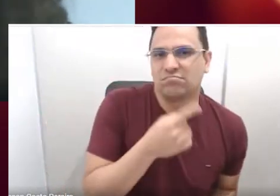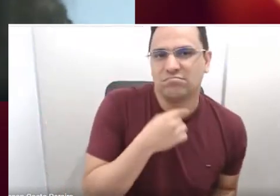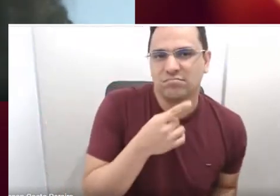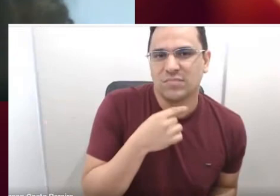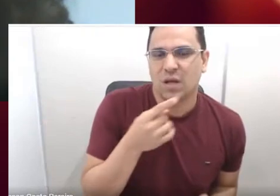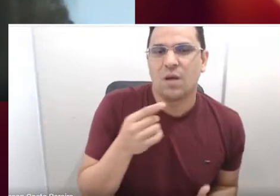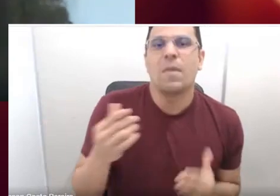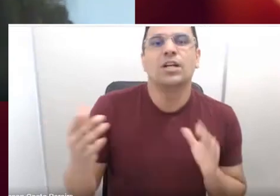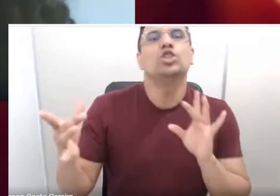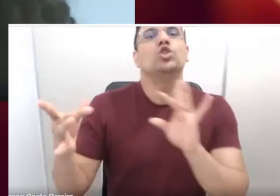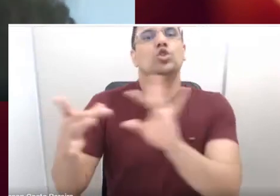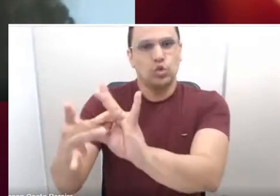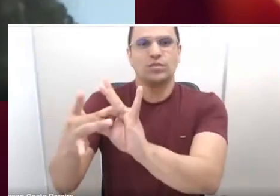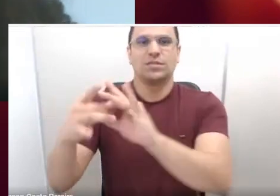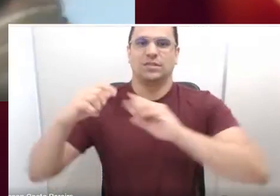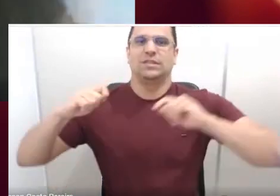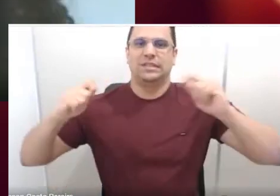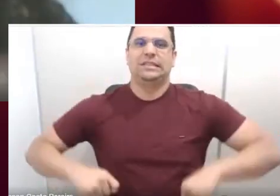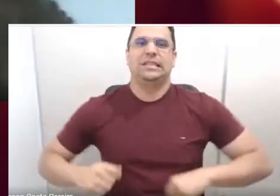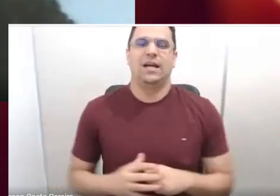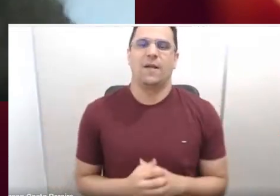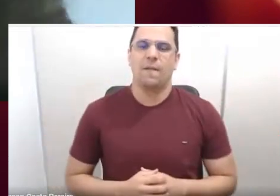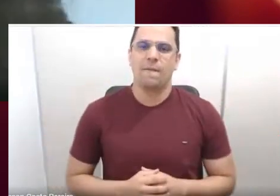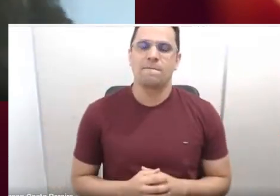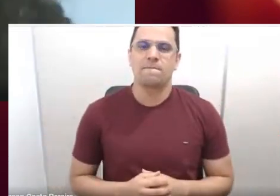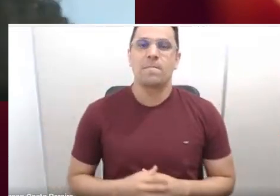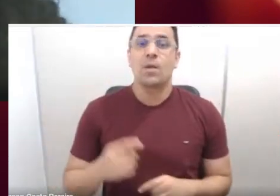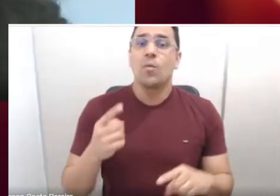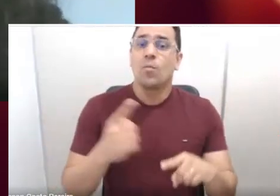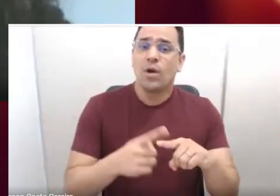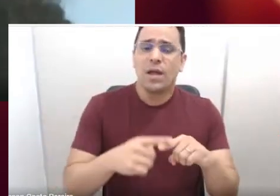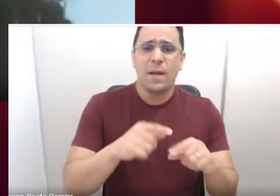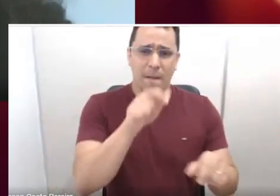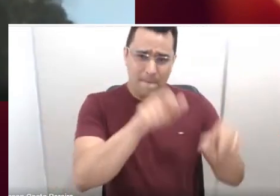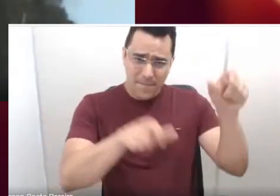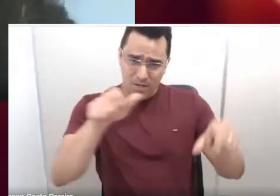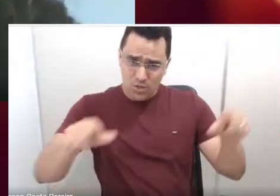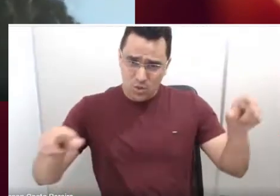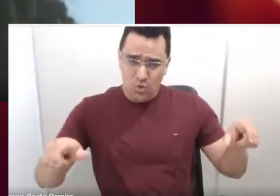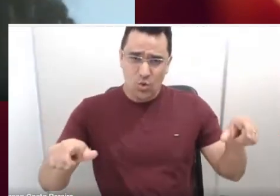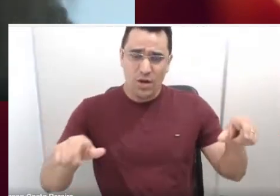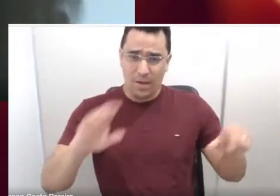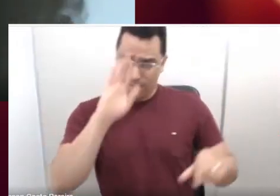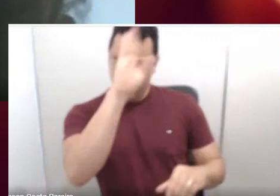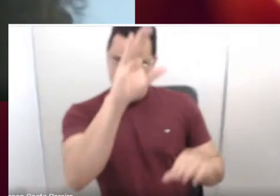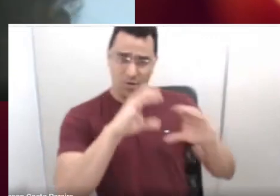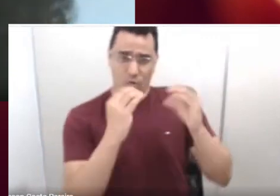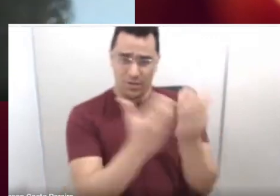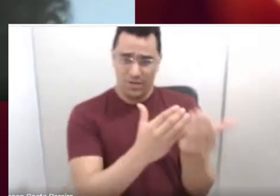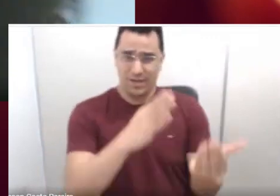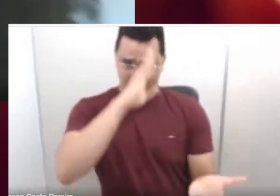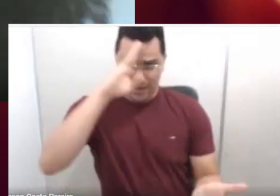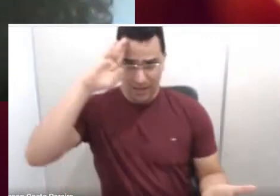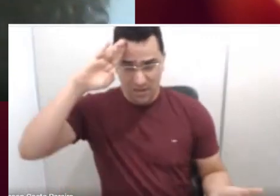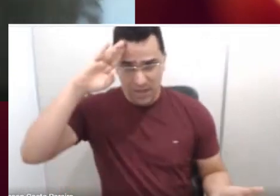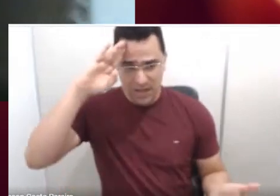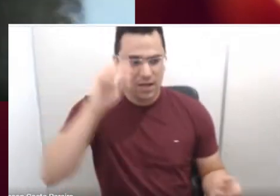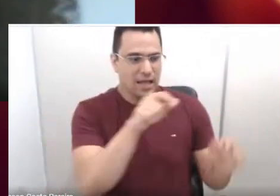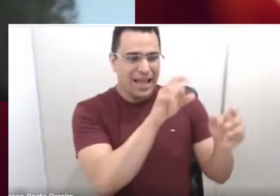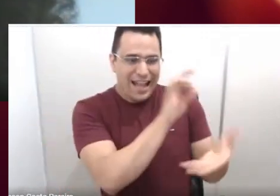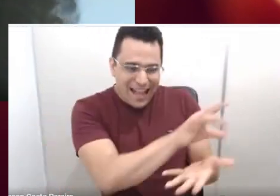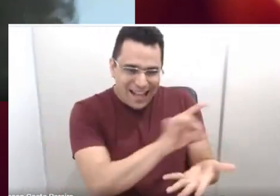essa percepção também, né, de como cada sujeito foi construindo de forma diferente, mas principalmente de forma